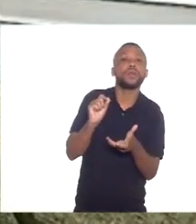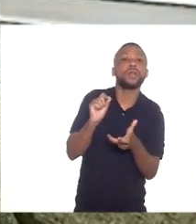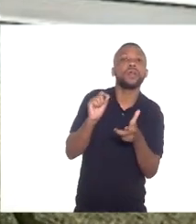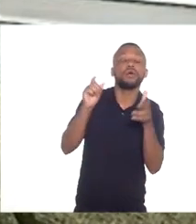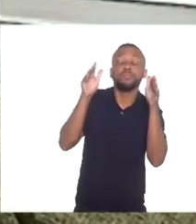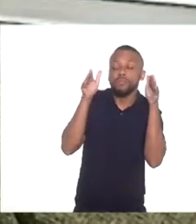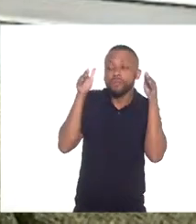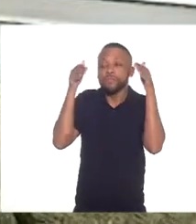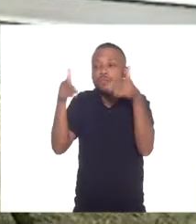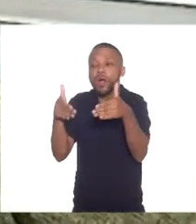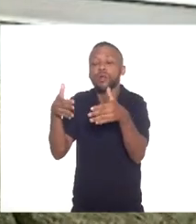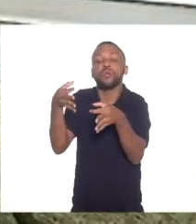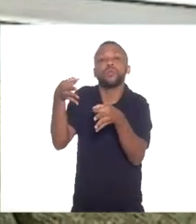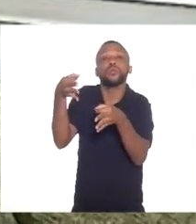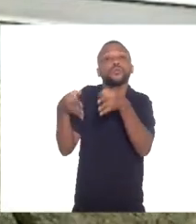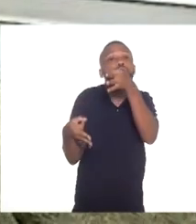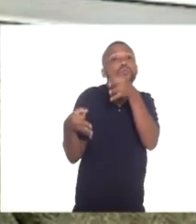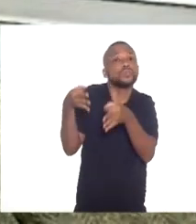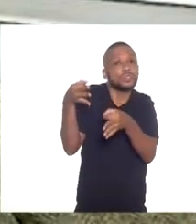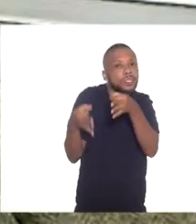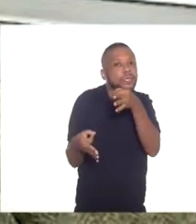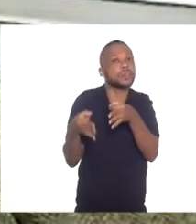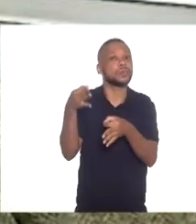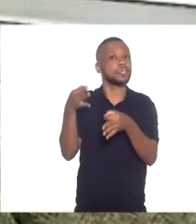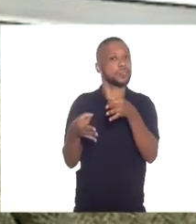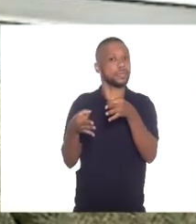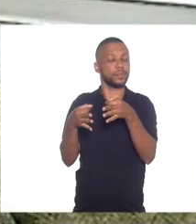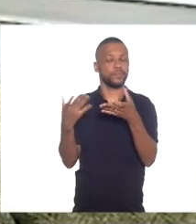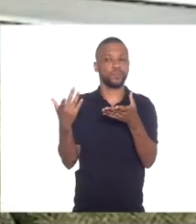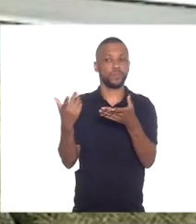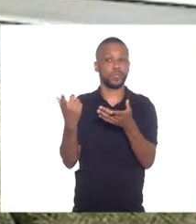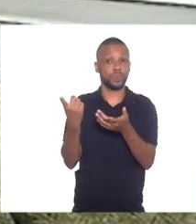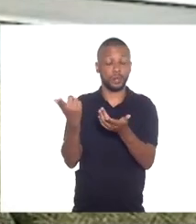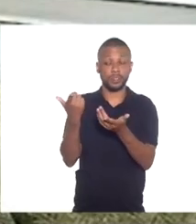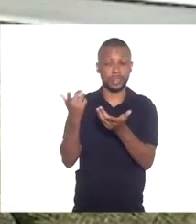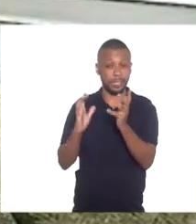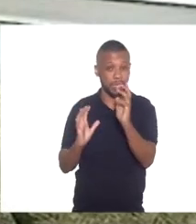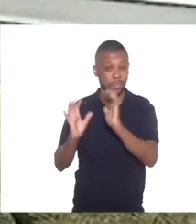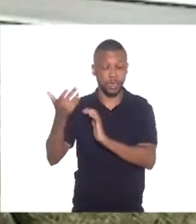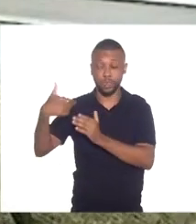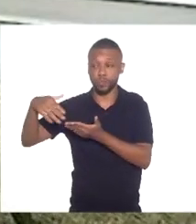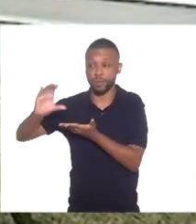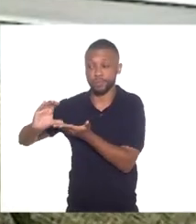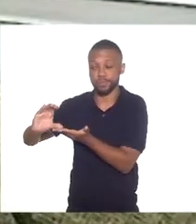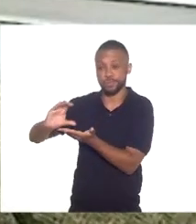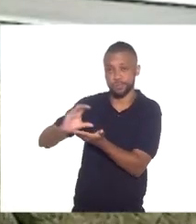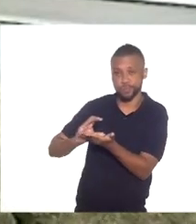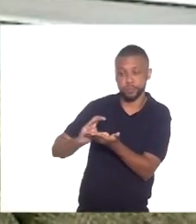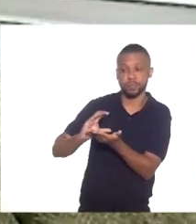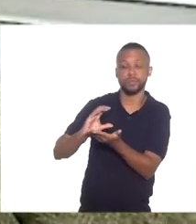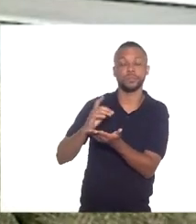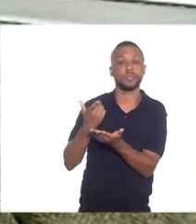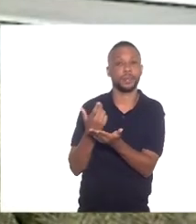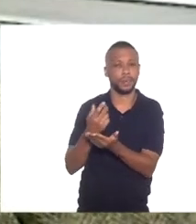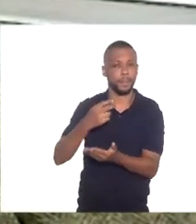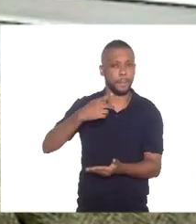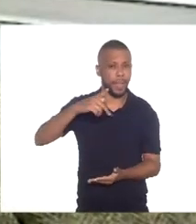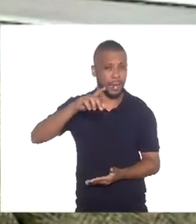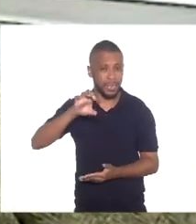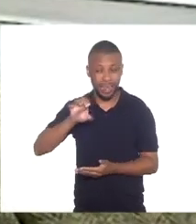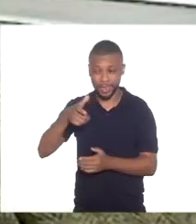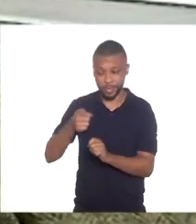justiça, né? Justiça no repasse dessas participações especiais. Então, eu